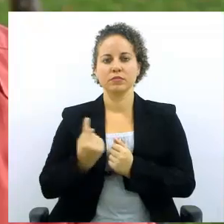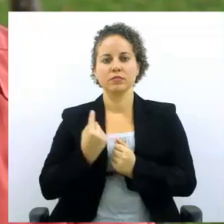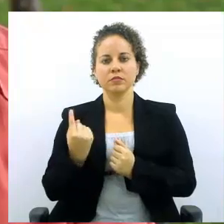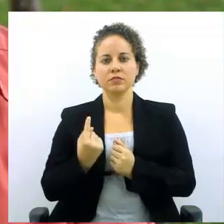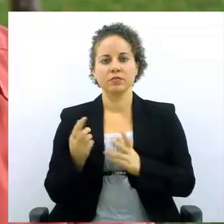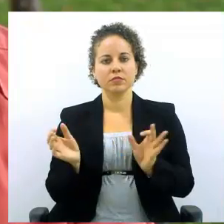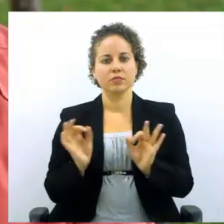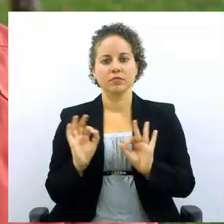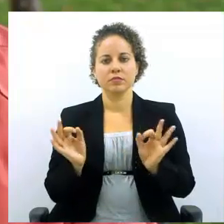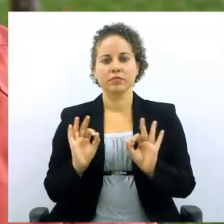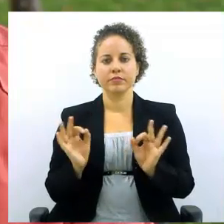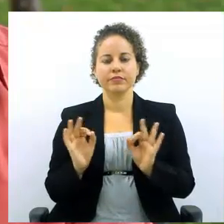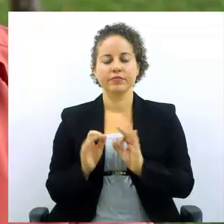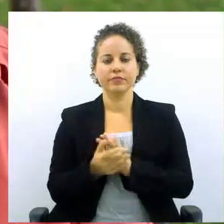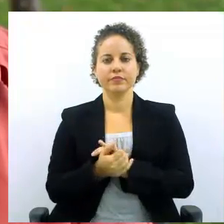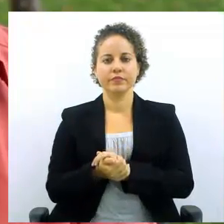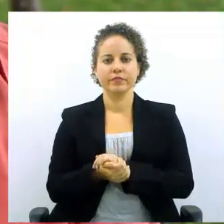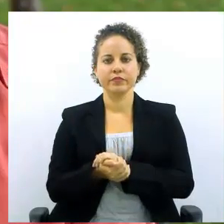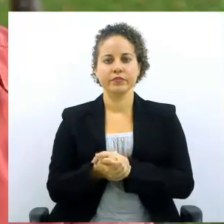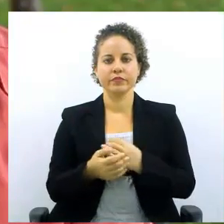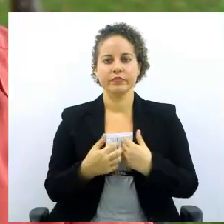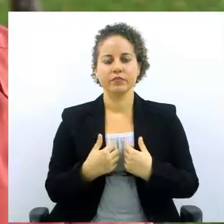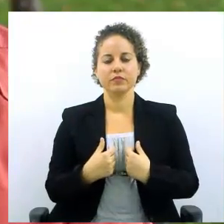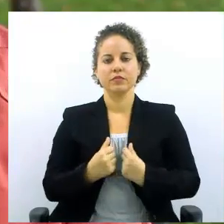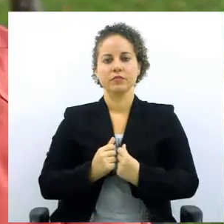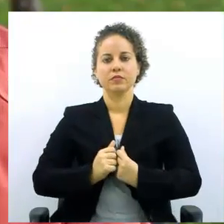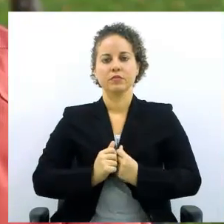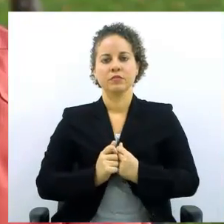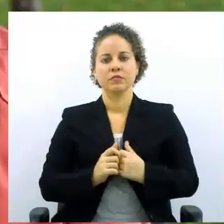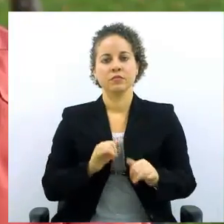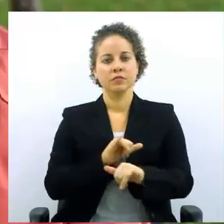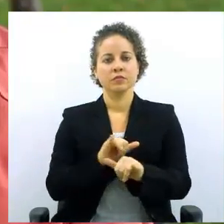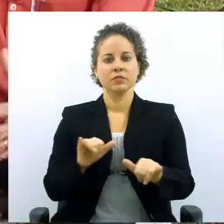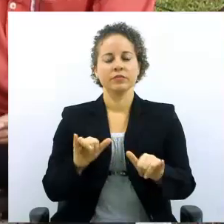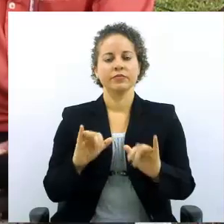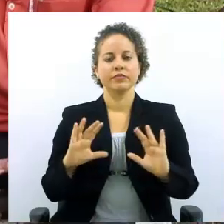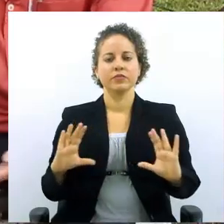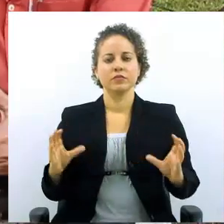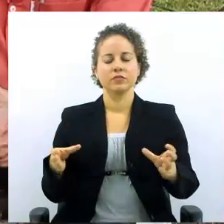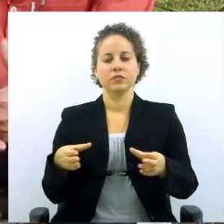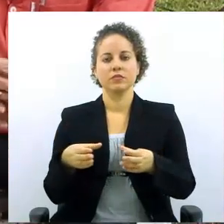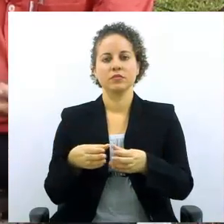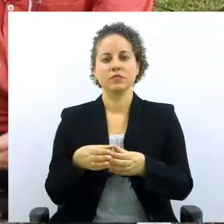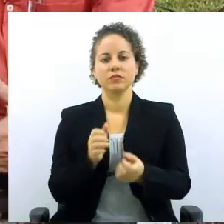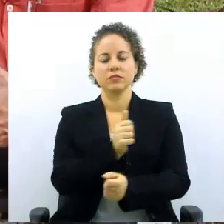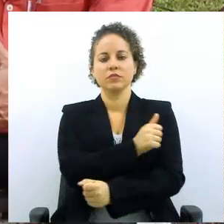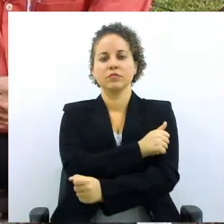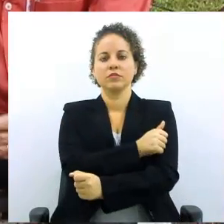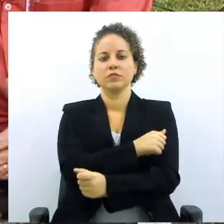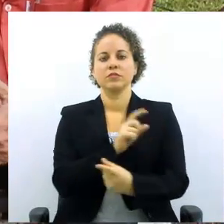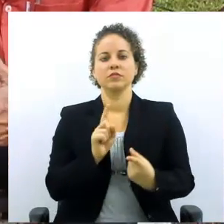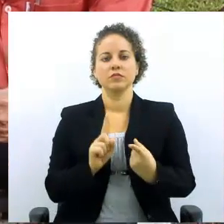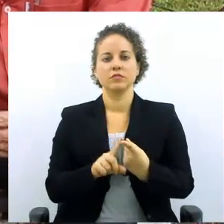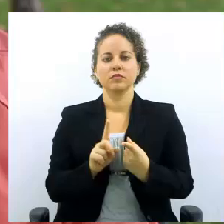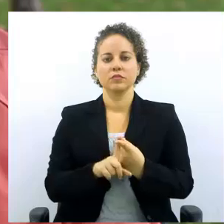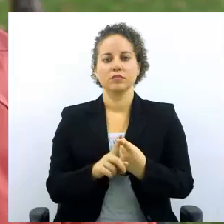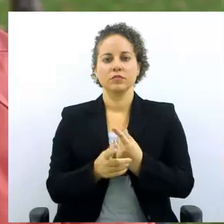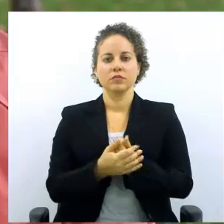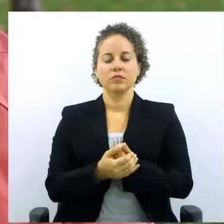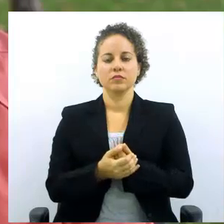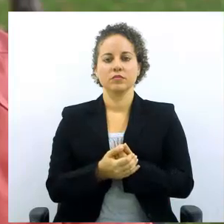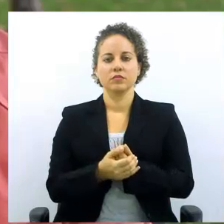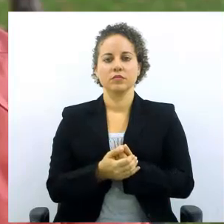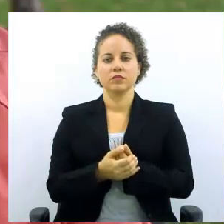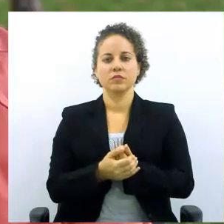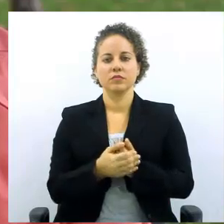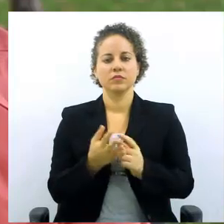isso, né? E transmitir para todos esses alunos, por vias aí que existem também